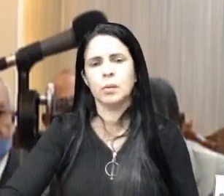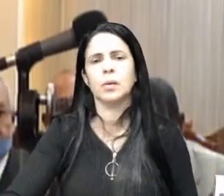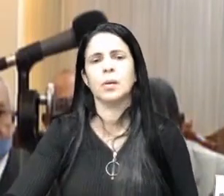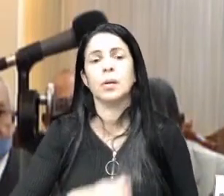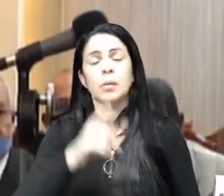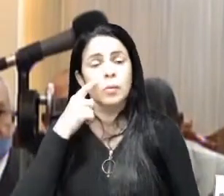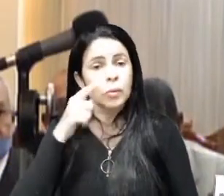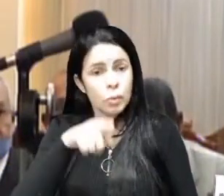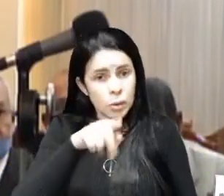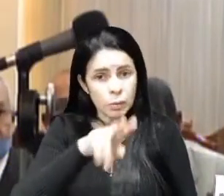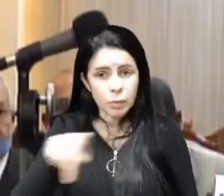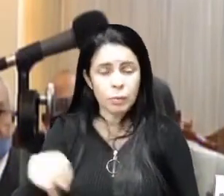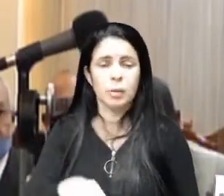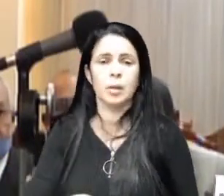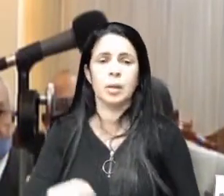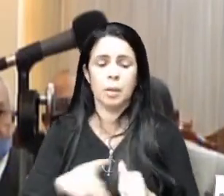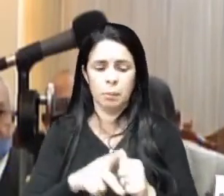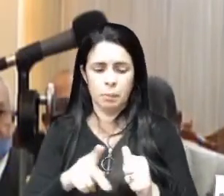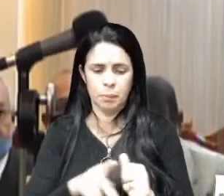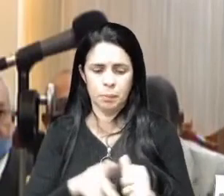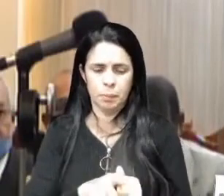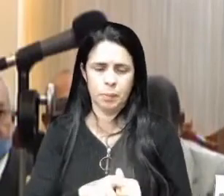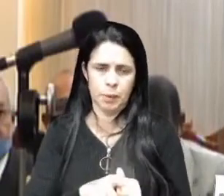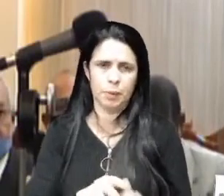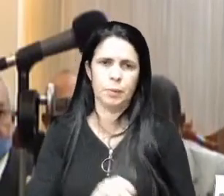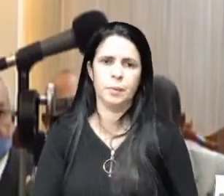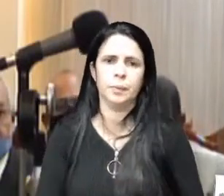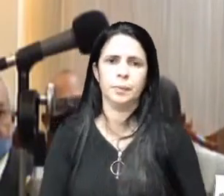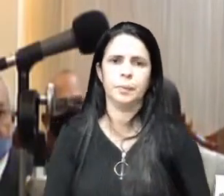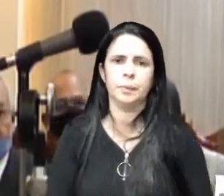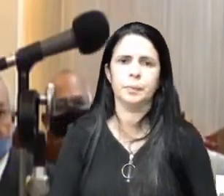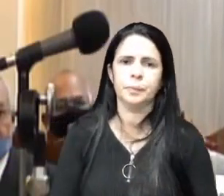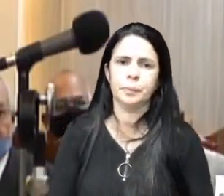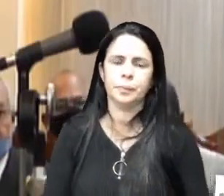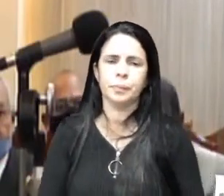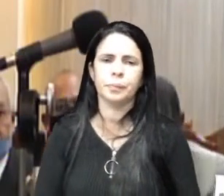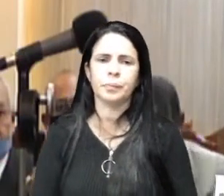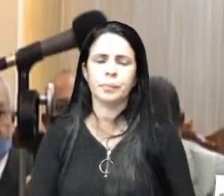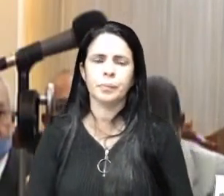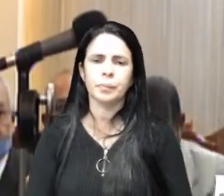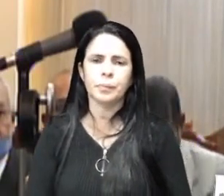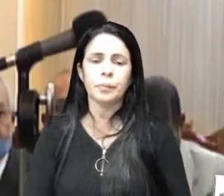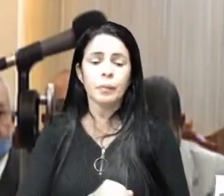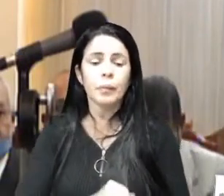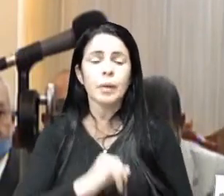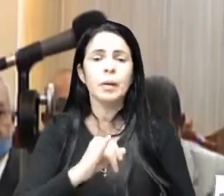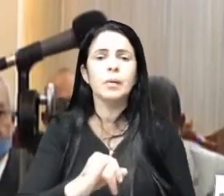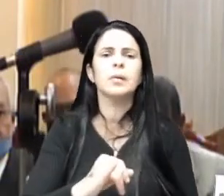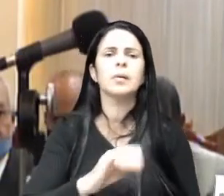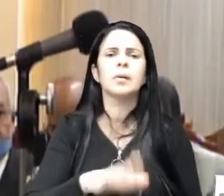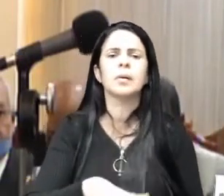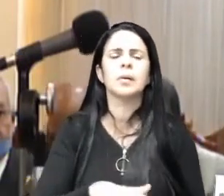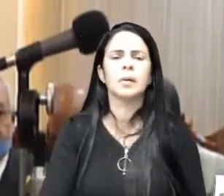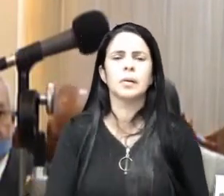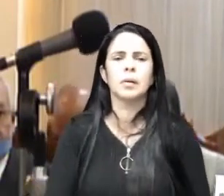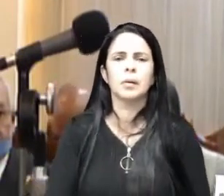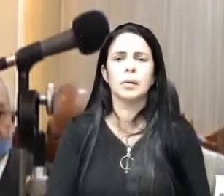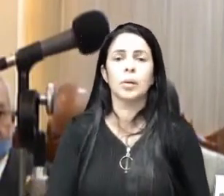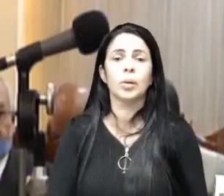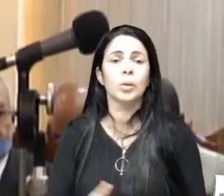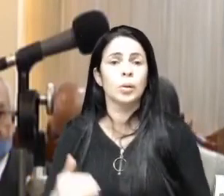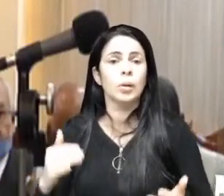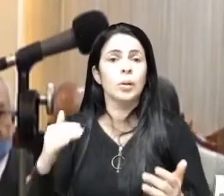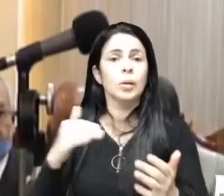ele traz a profecia de Joel, que Joel tinha profetizado no Antigo Testamento, dizendo: assim diz Deus, nos